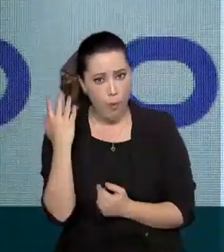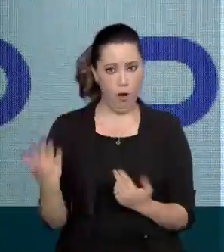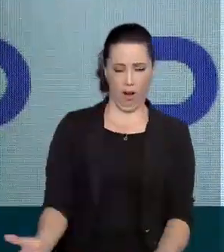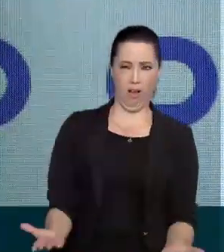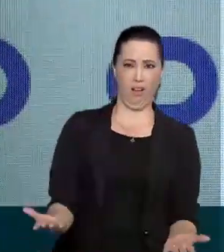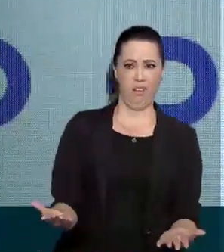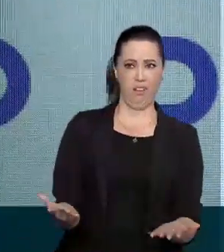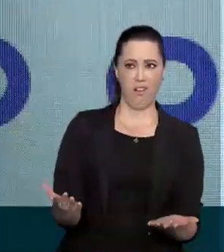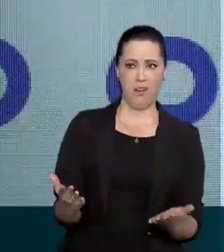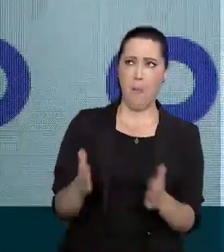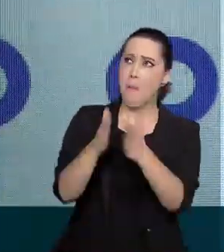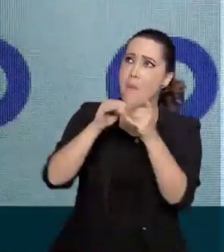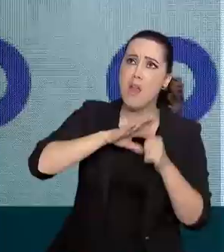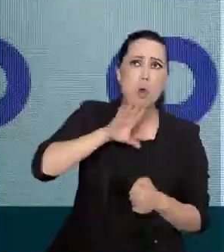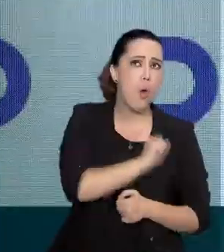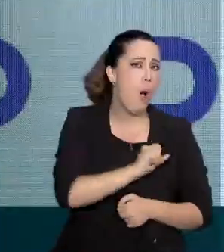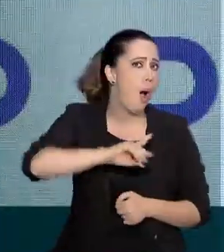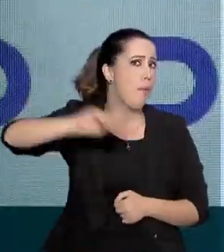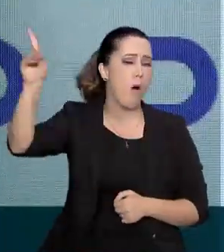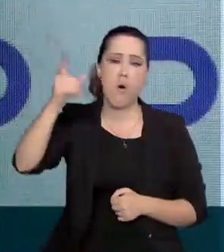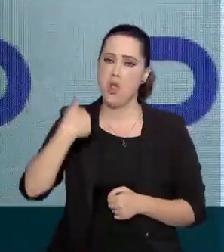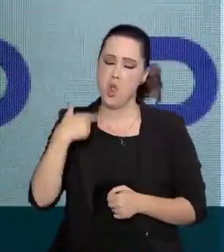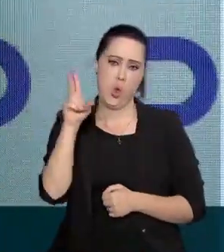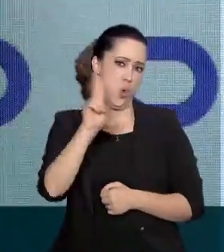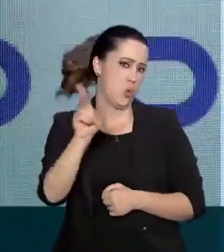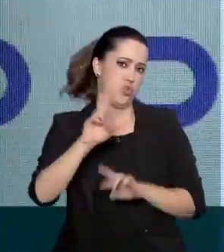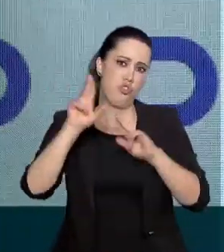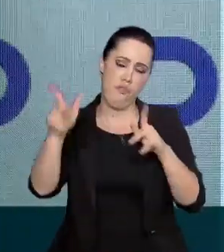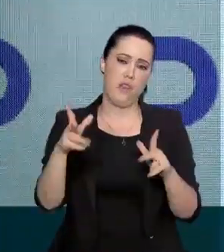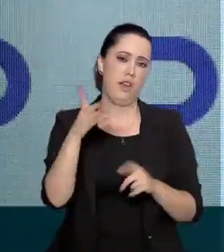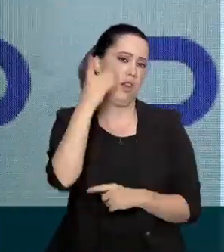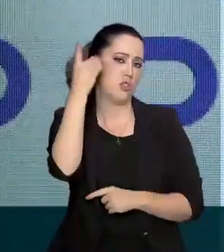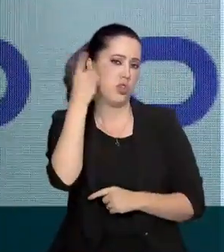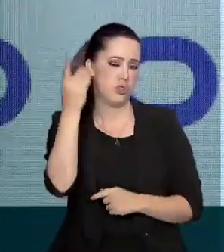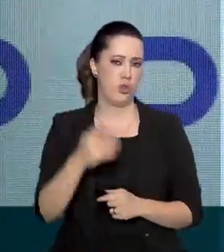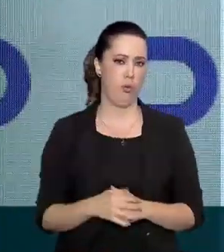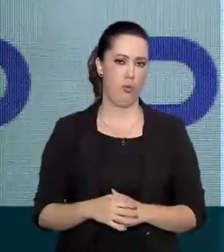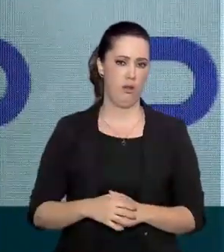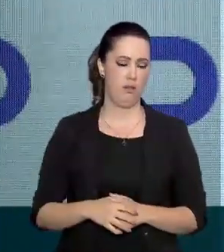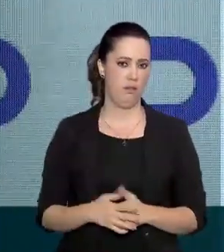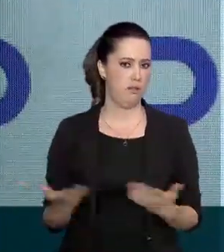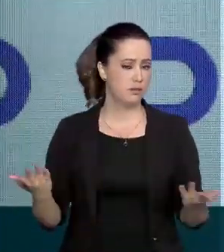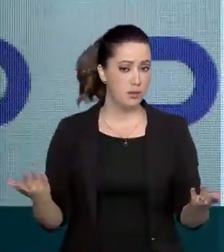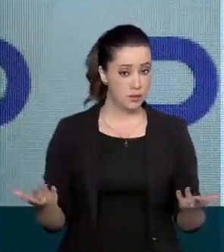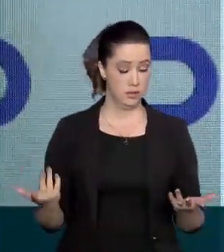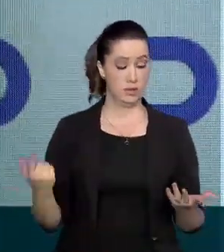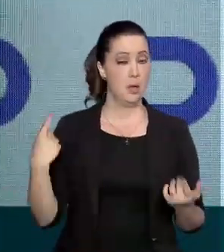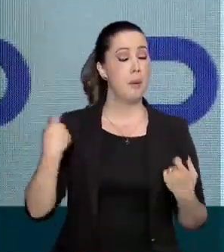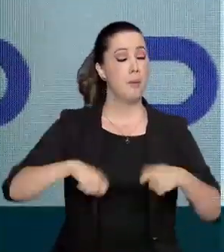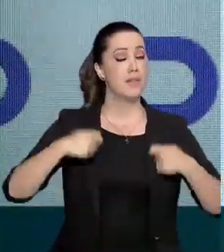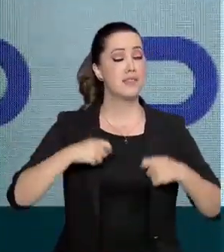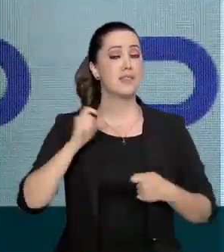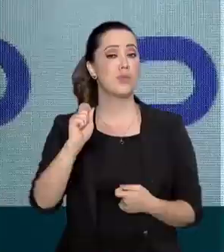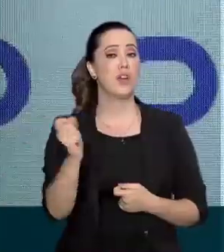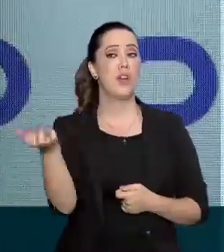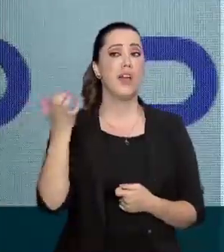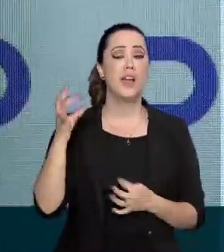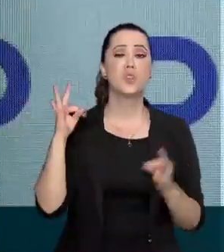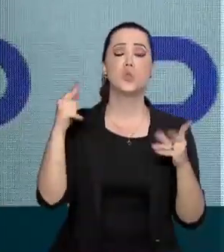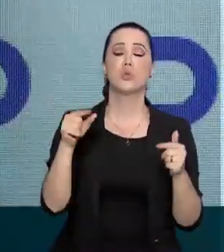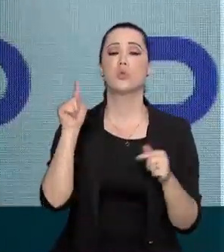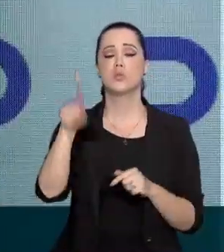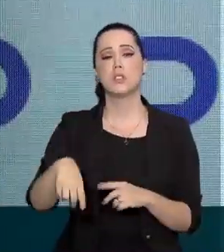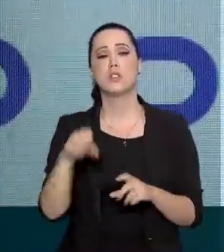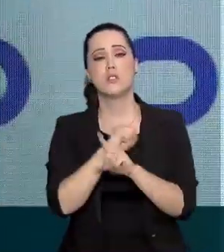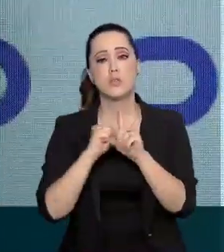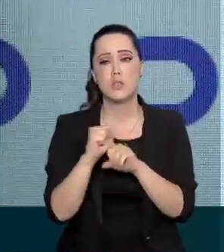Eu não sou o Dilma de calça comprida. O que a gente precisa, o que a gente quer de todos, em grande parte da